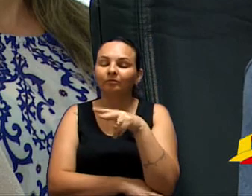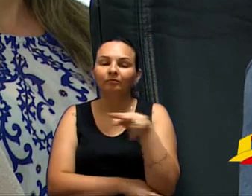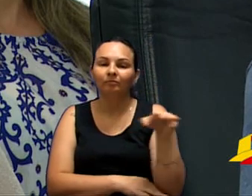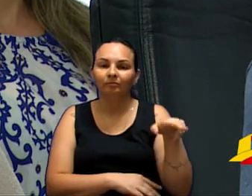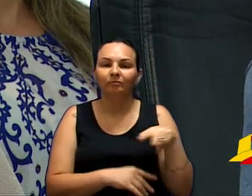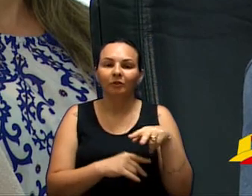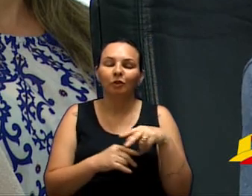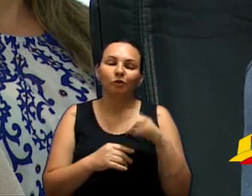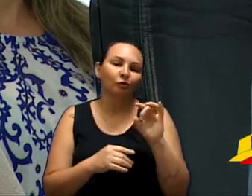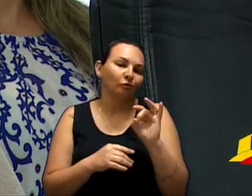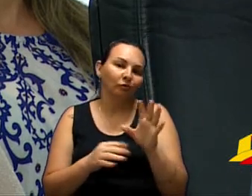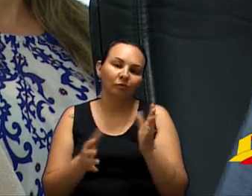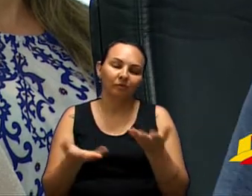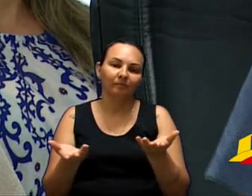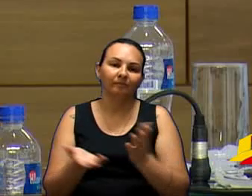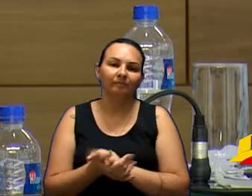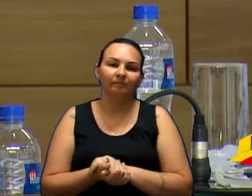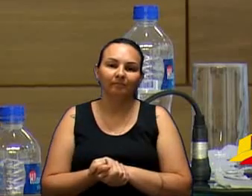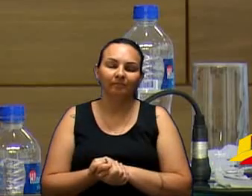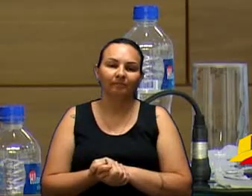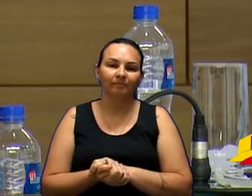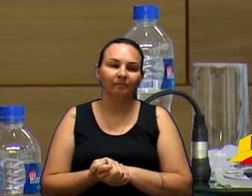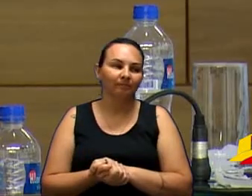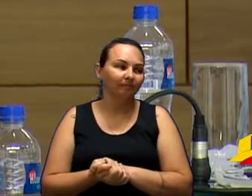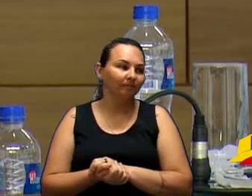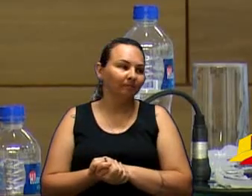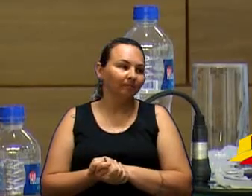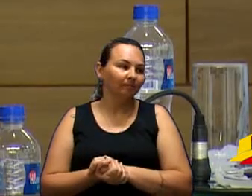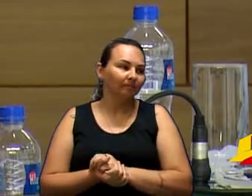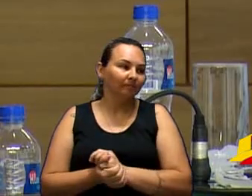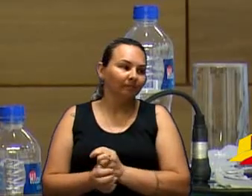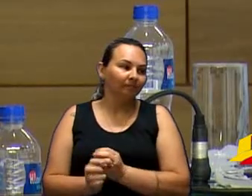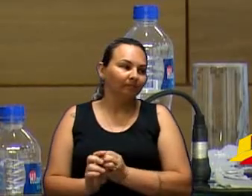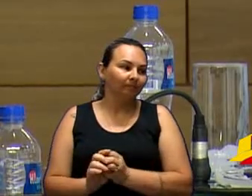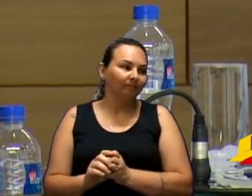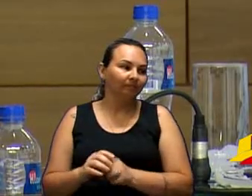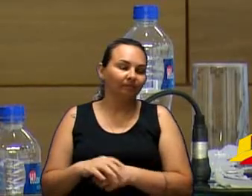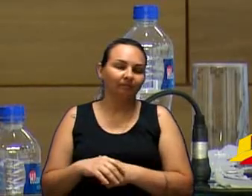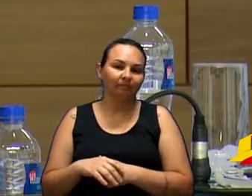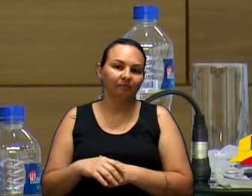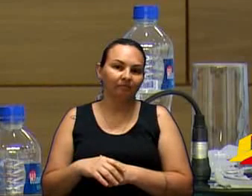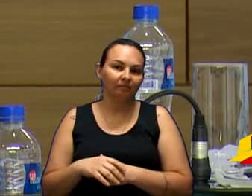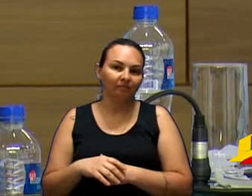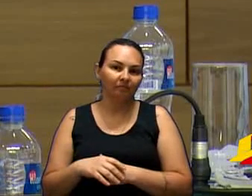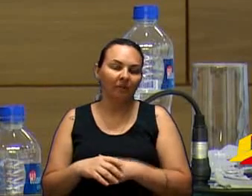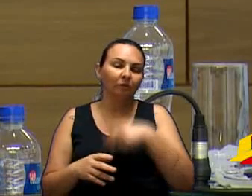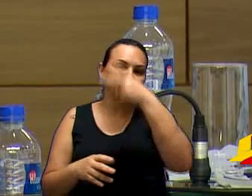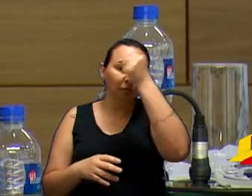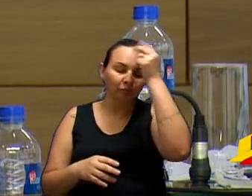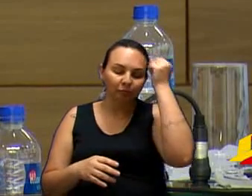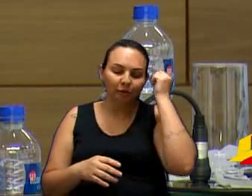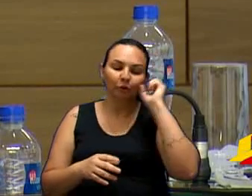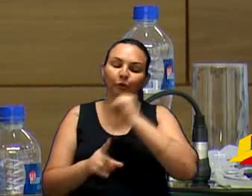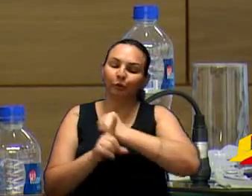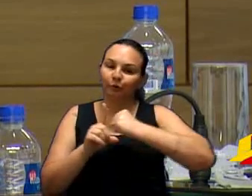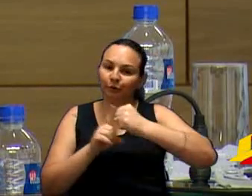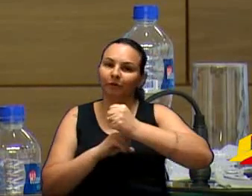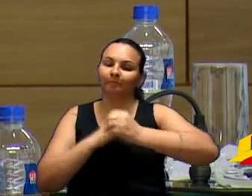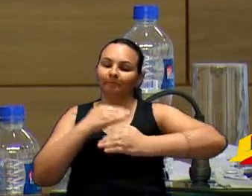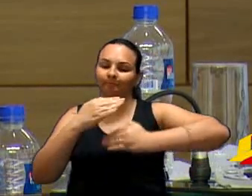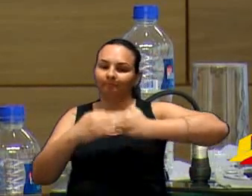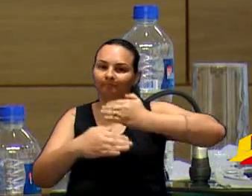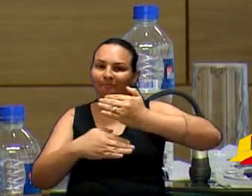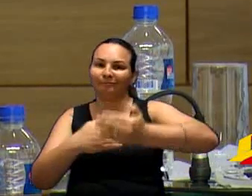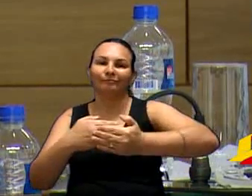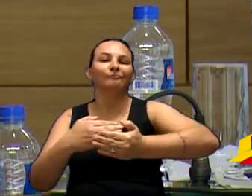consegue preservar as nascentes obrigado felipe mas pra ter o poder público com a sociedade andar não vai ter